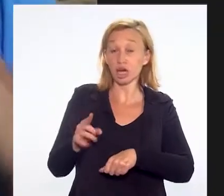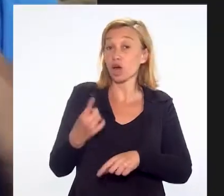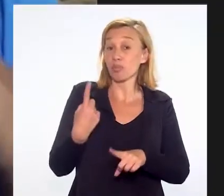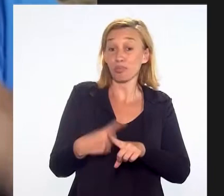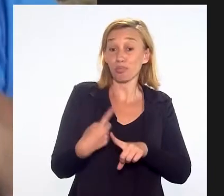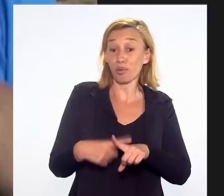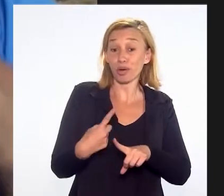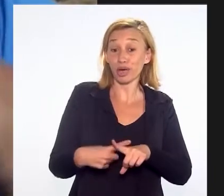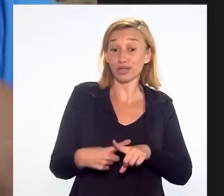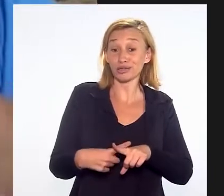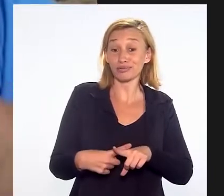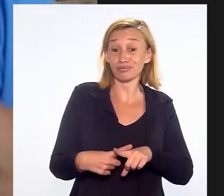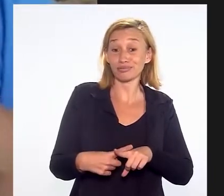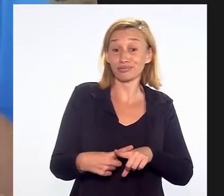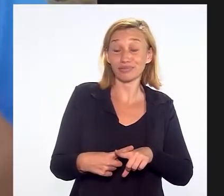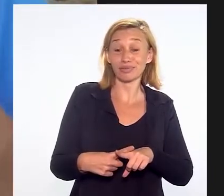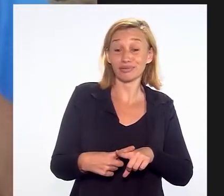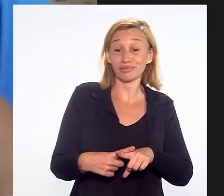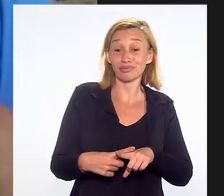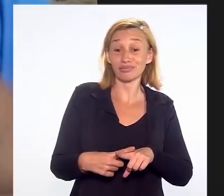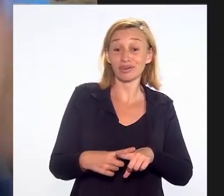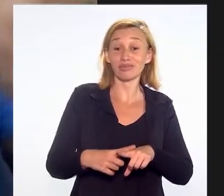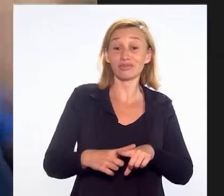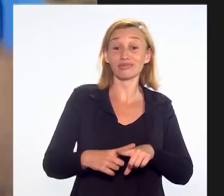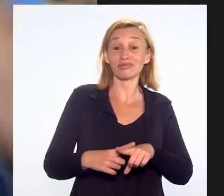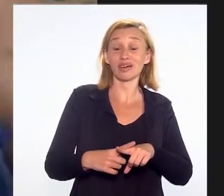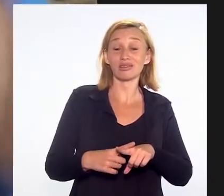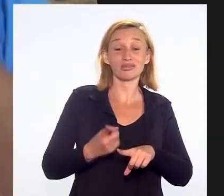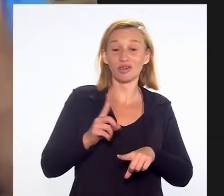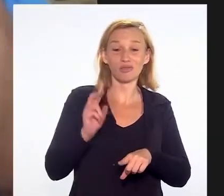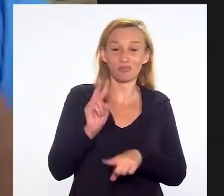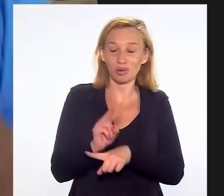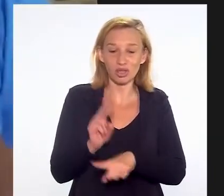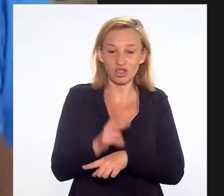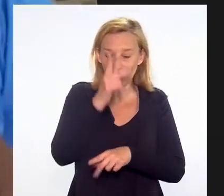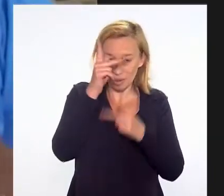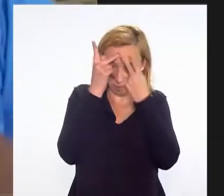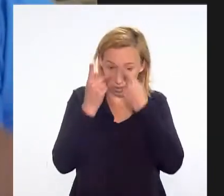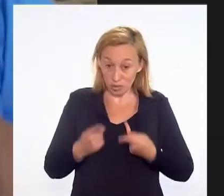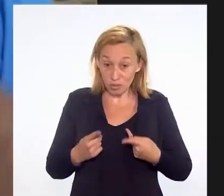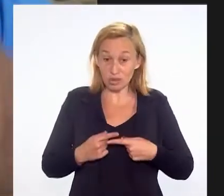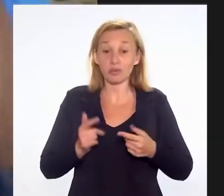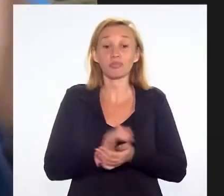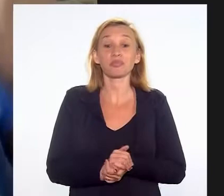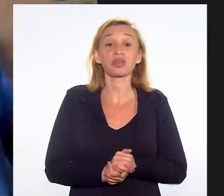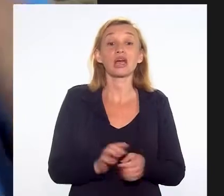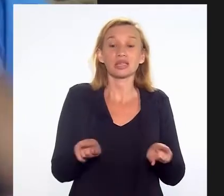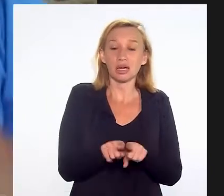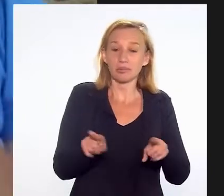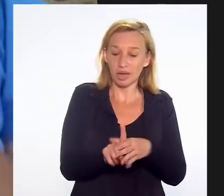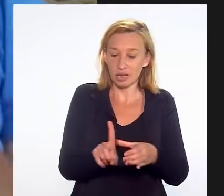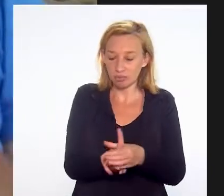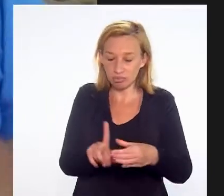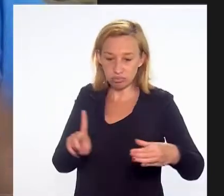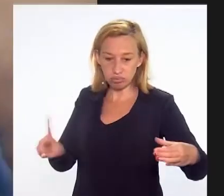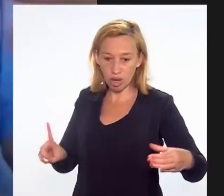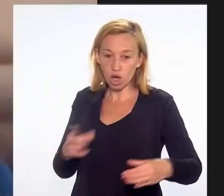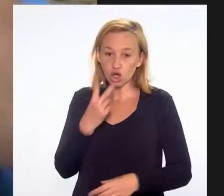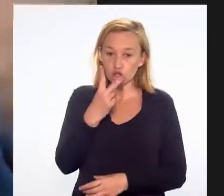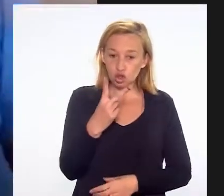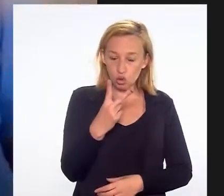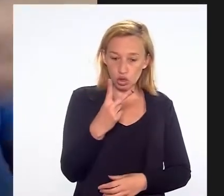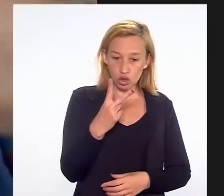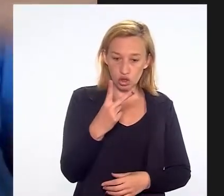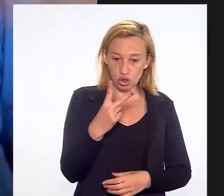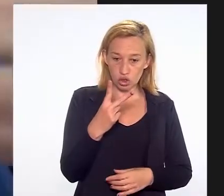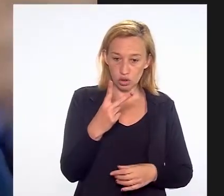ser trocada a cada 2 horas, porque senão ela já não vai estar protegendo a pessoa. O distanciamento